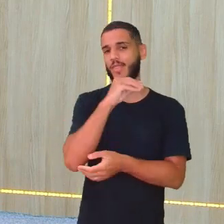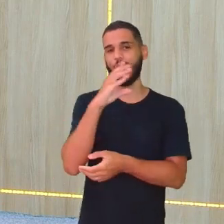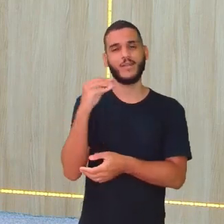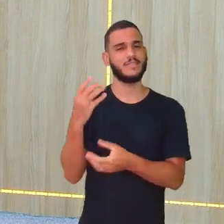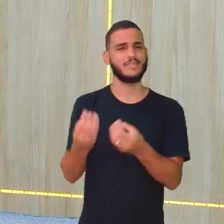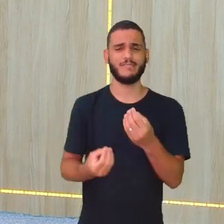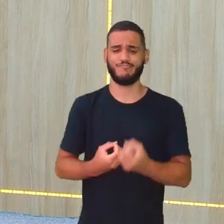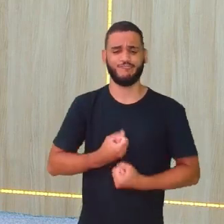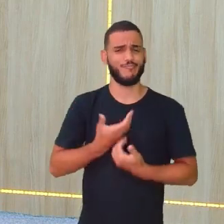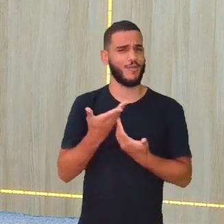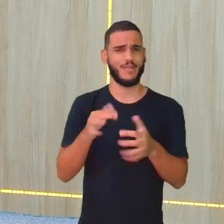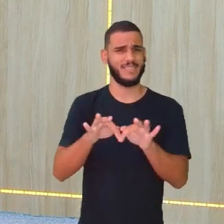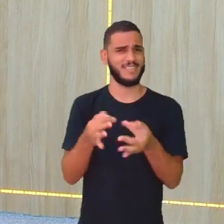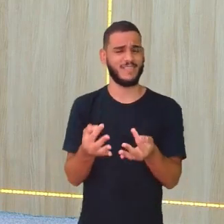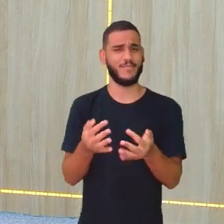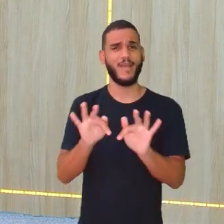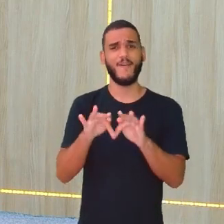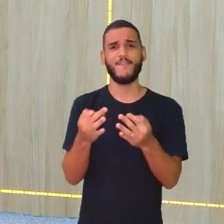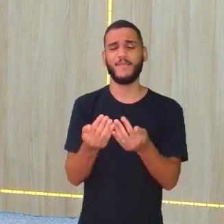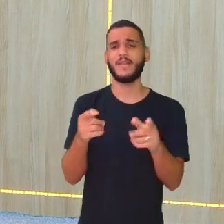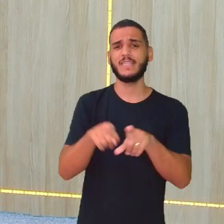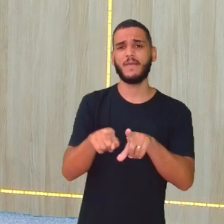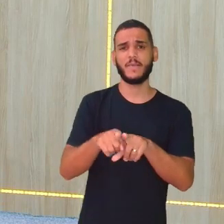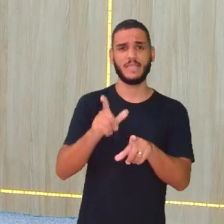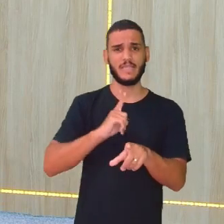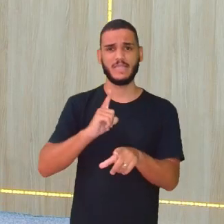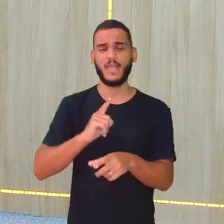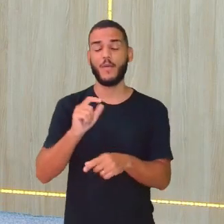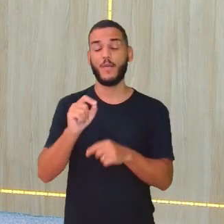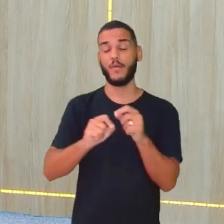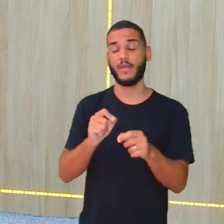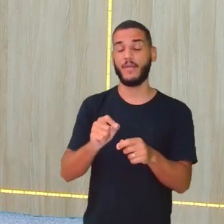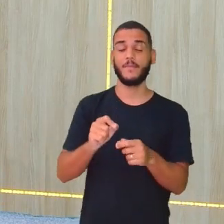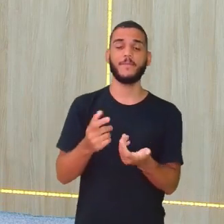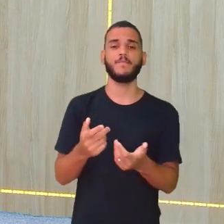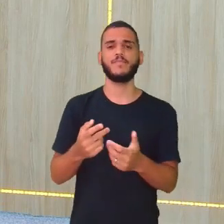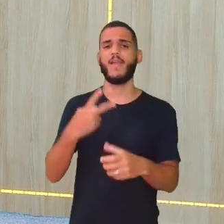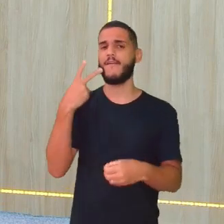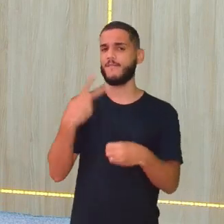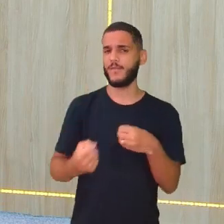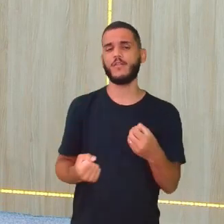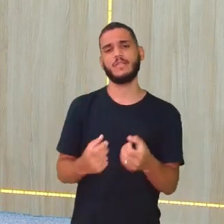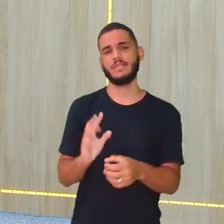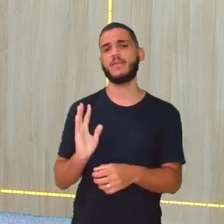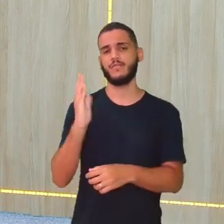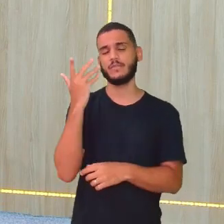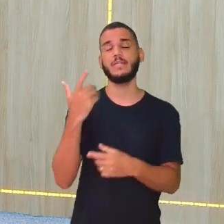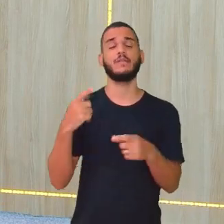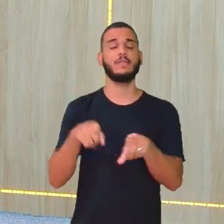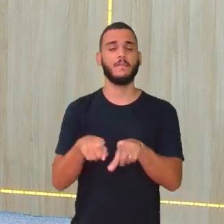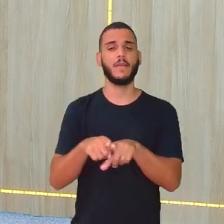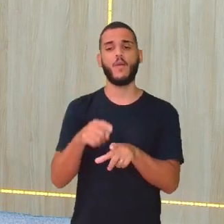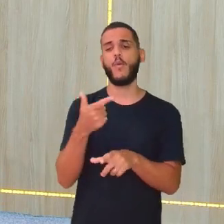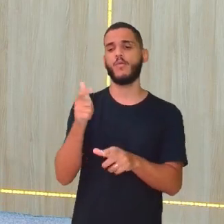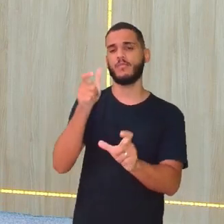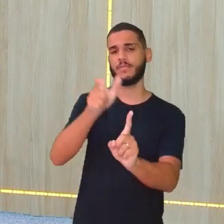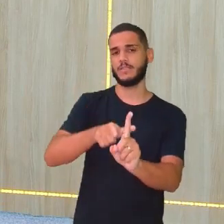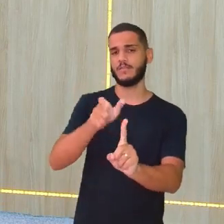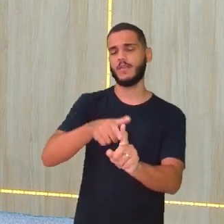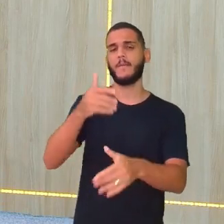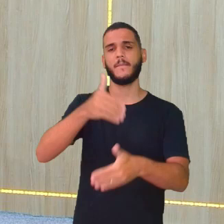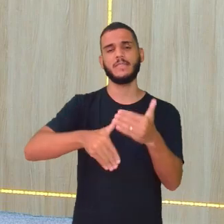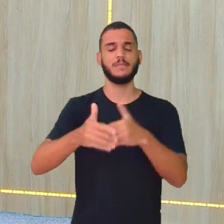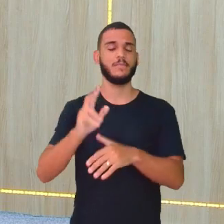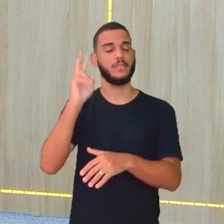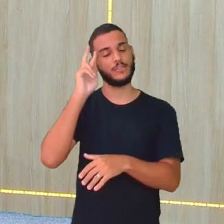poeta fazendo. A família tem uma versão dessa história, que é uma história de violência, e um outro personagem que faz parte